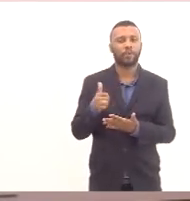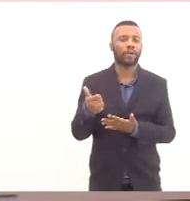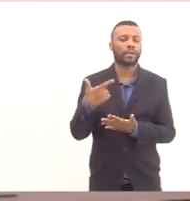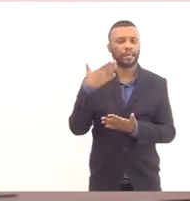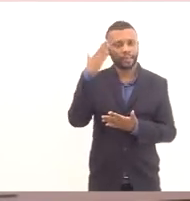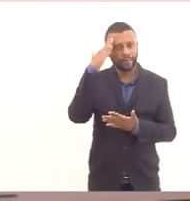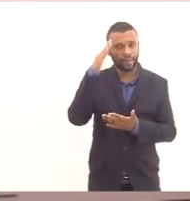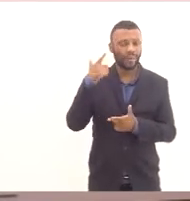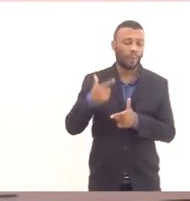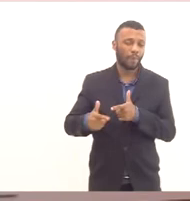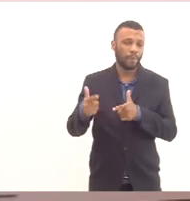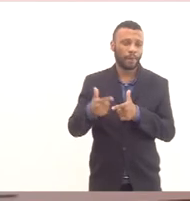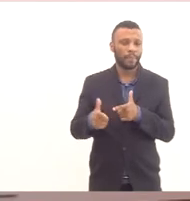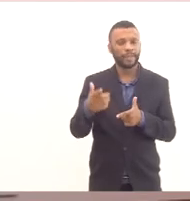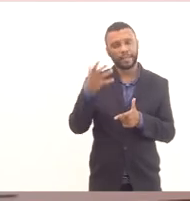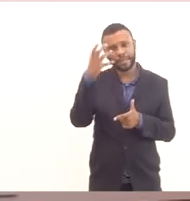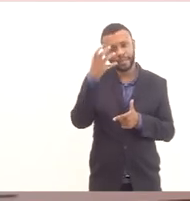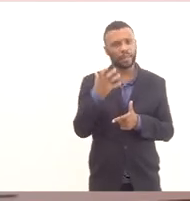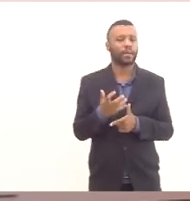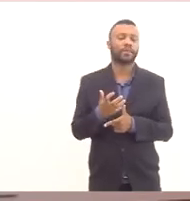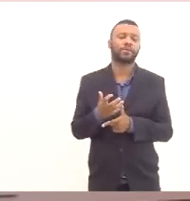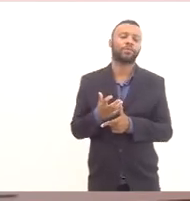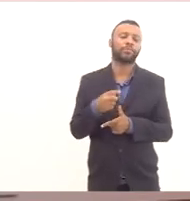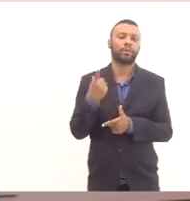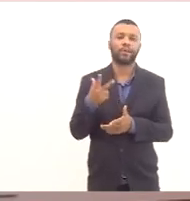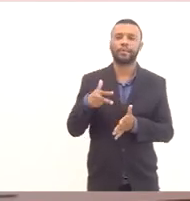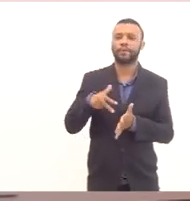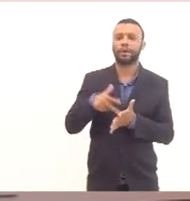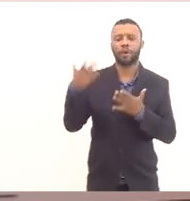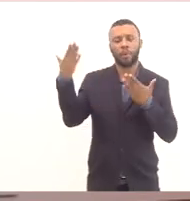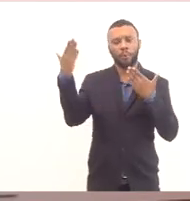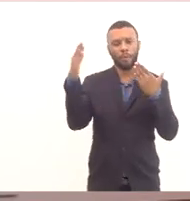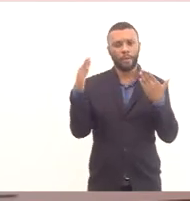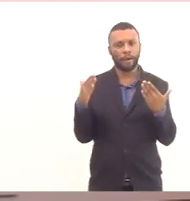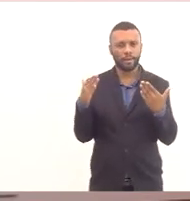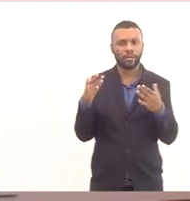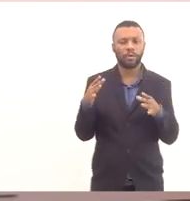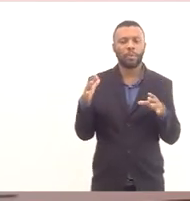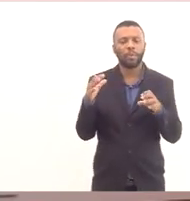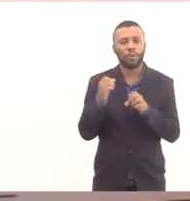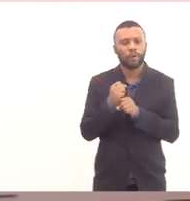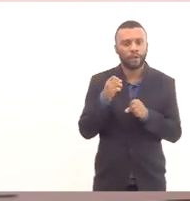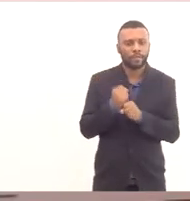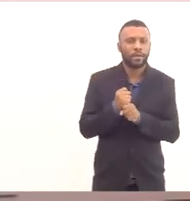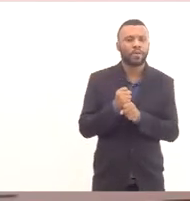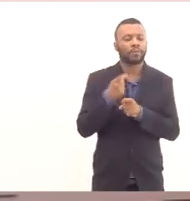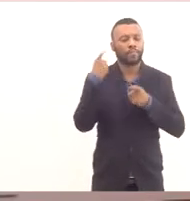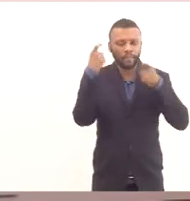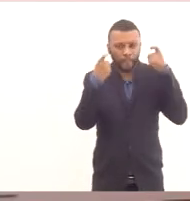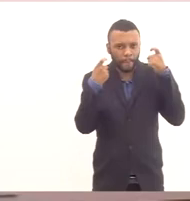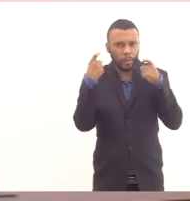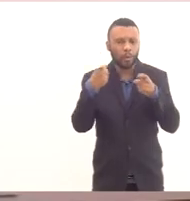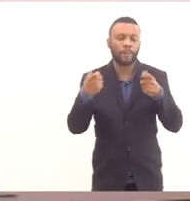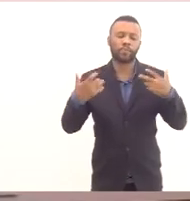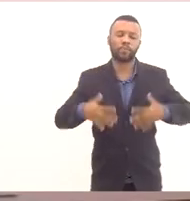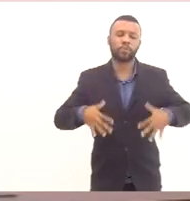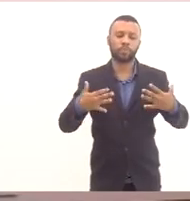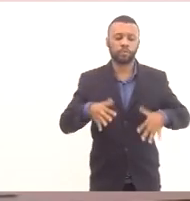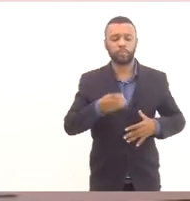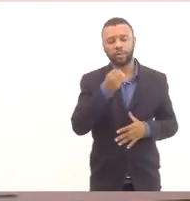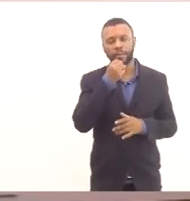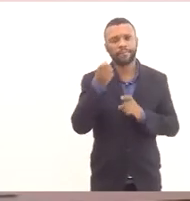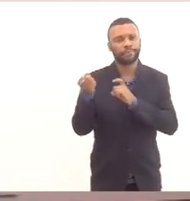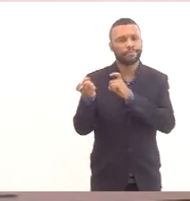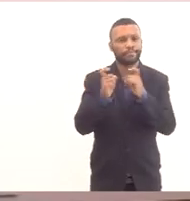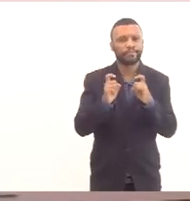e nós estaremos lá acompanhem só longo dos anos então o orçamento é algo que me preocupo demais deve deliberar relação já